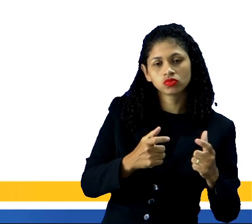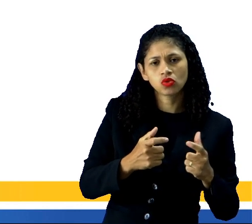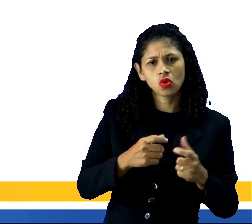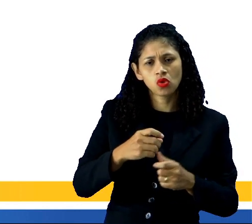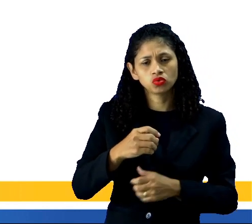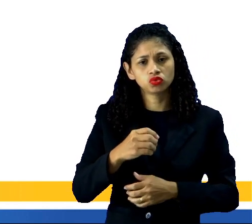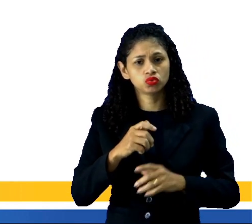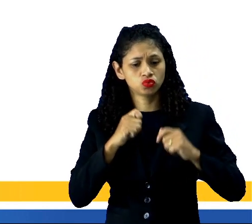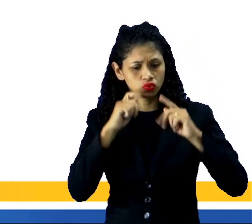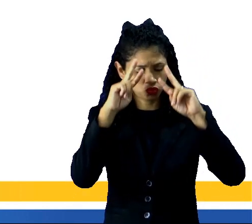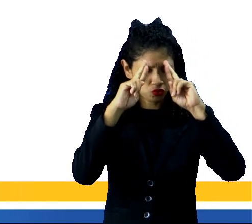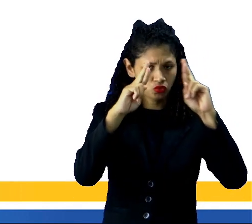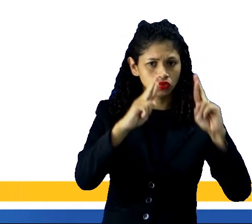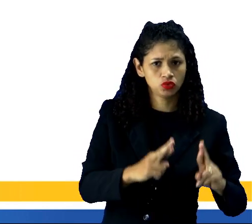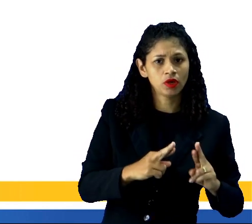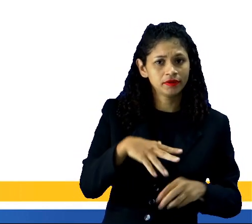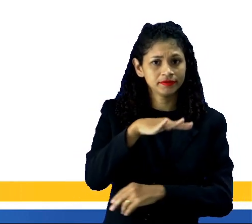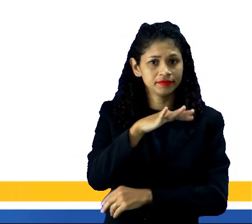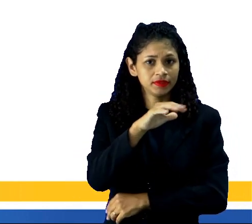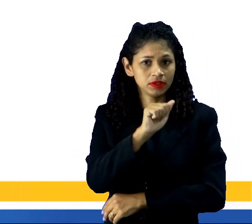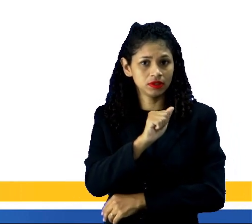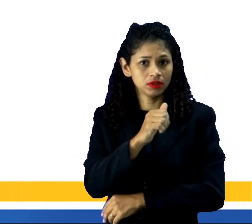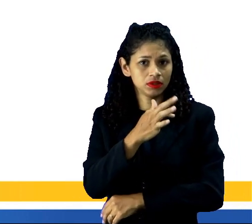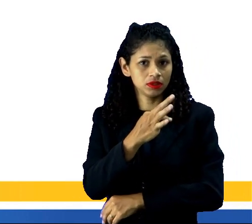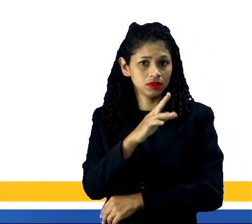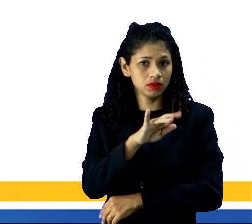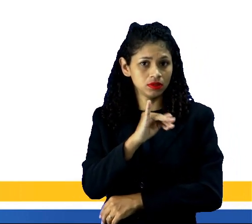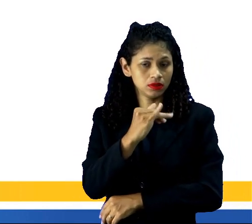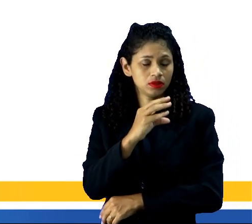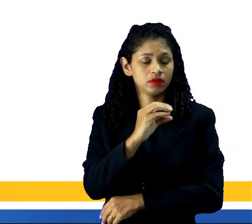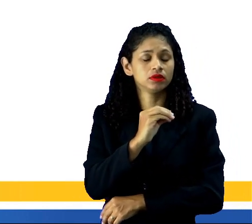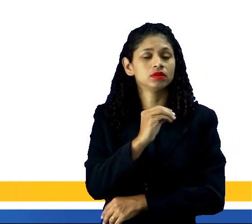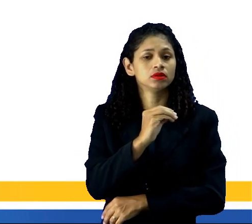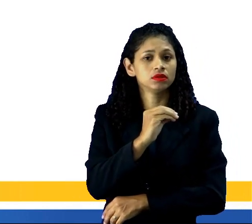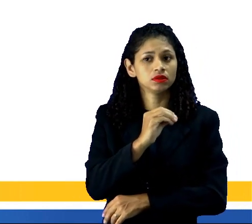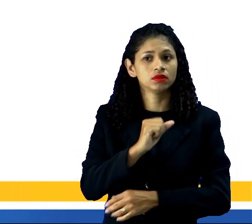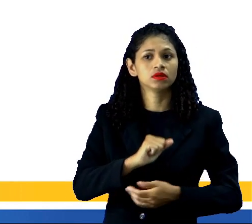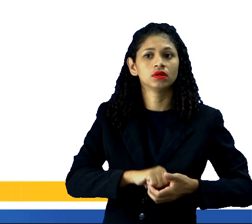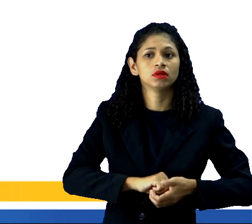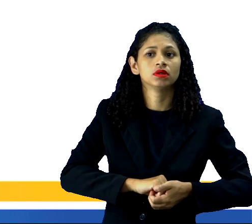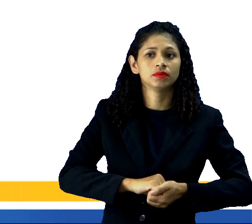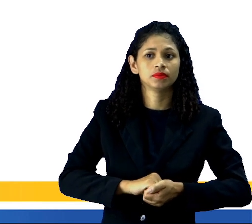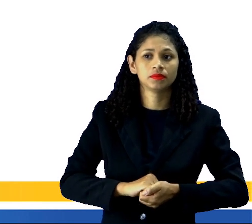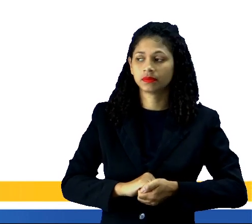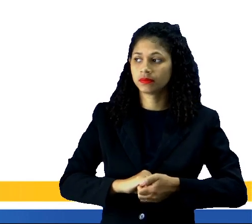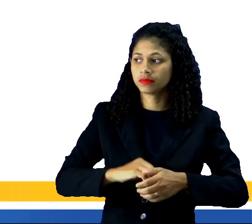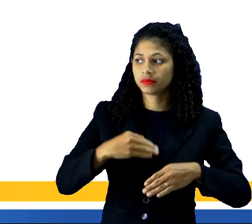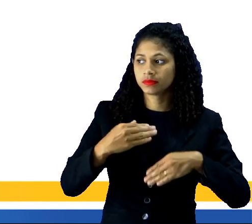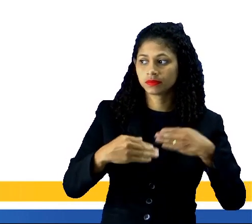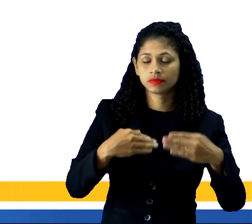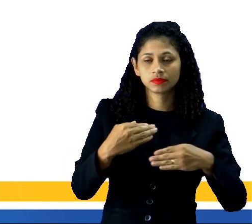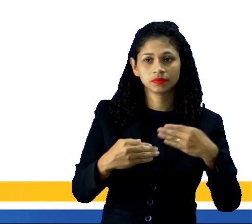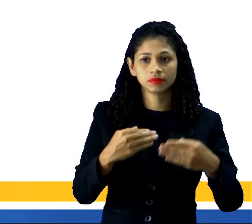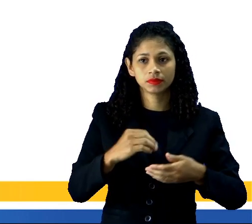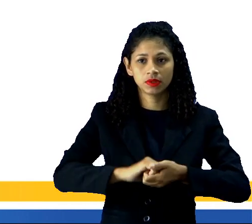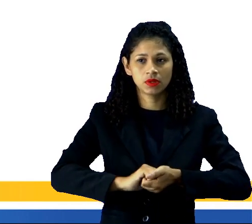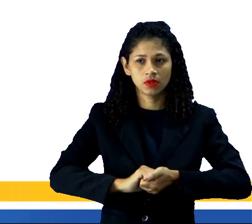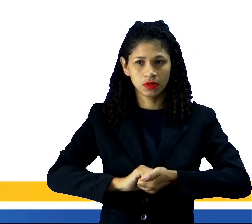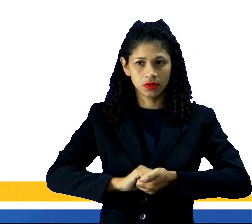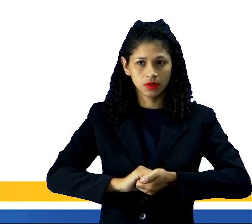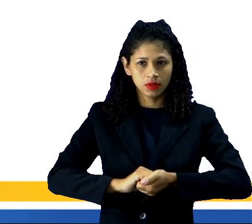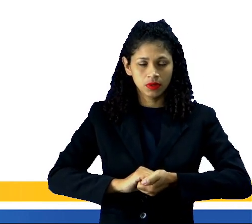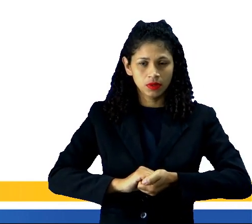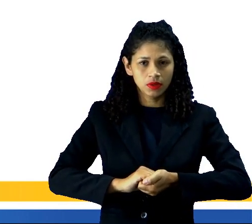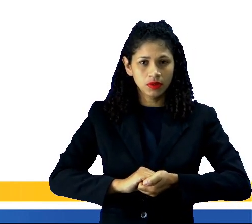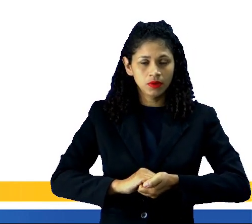linhagens, príncipes, reis, desejava armas de fogo, né, para manter ou ampliar o seu poder. Os europeus, por sua vez,